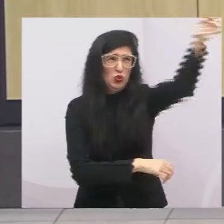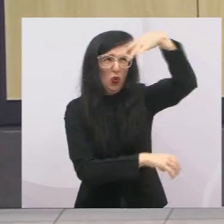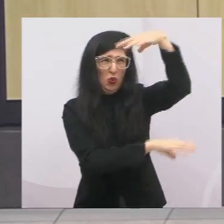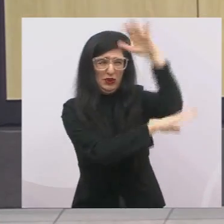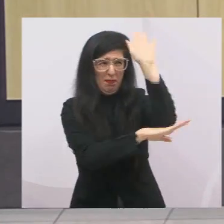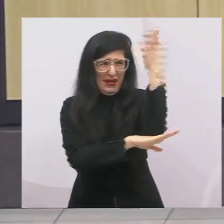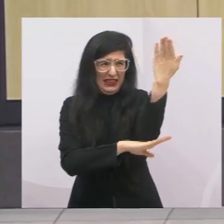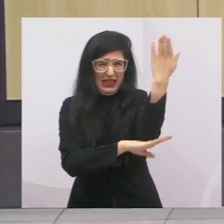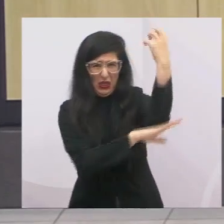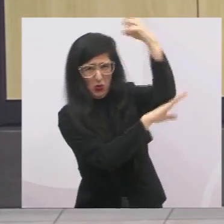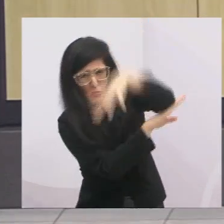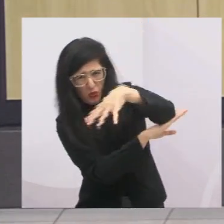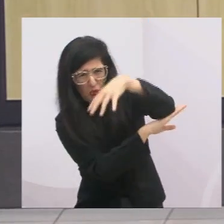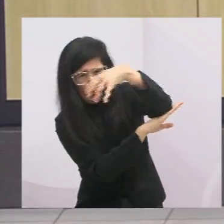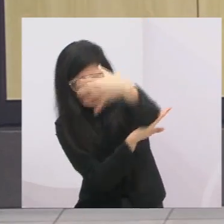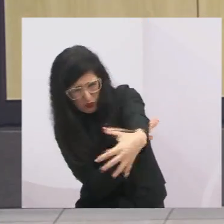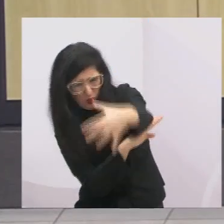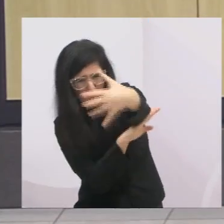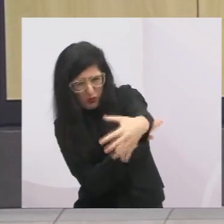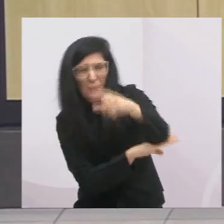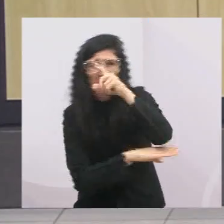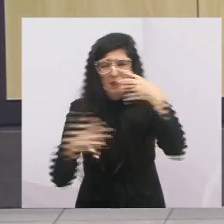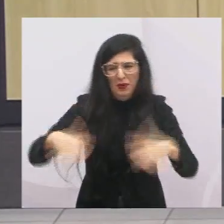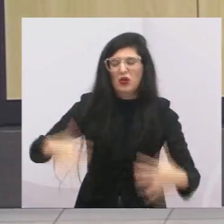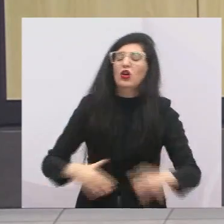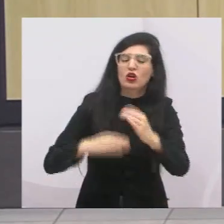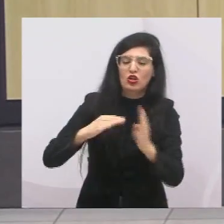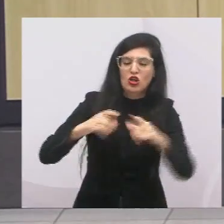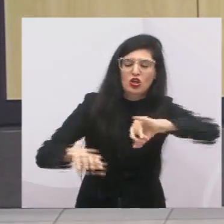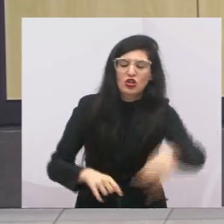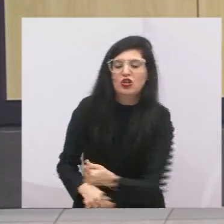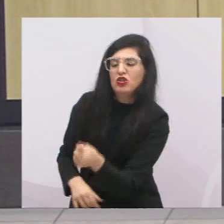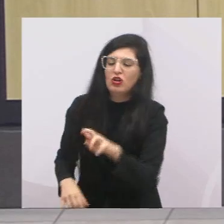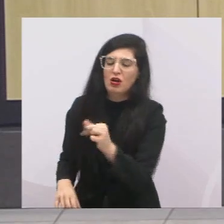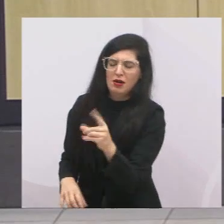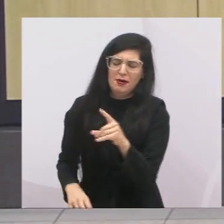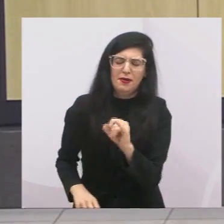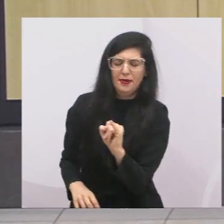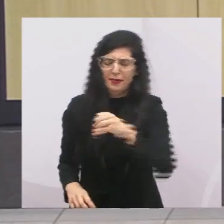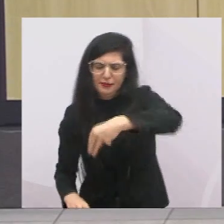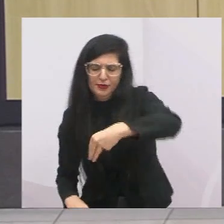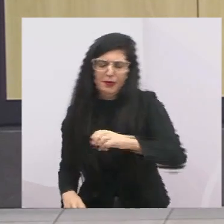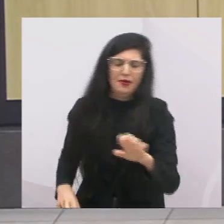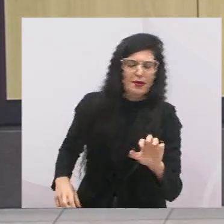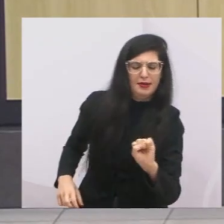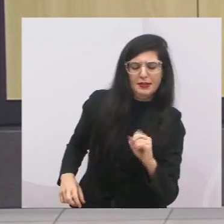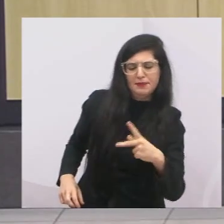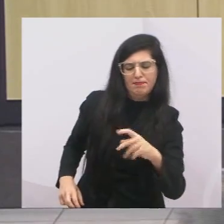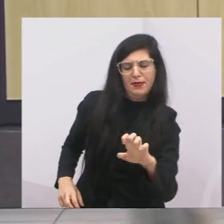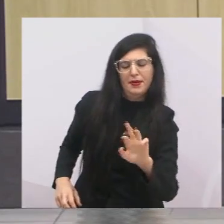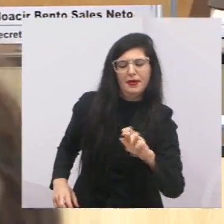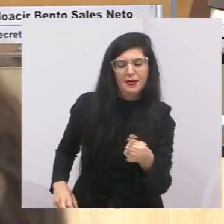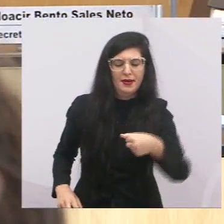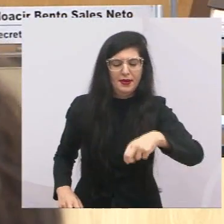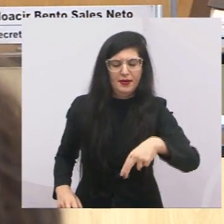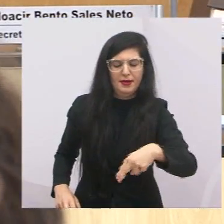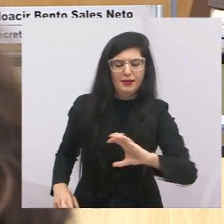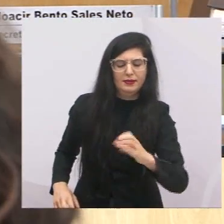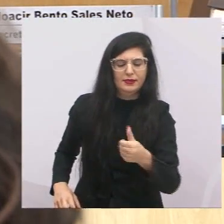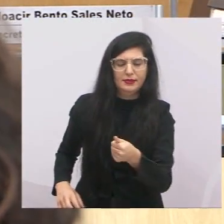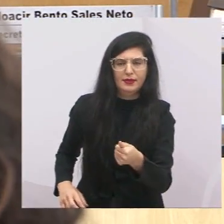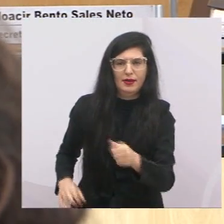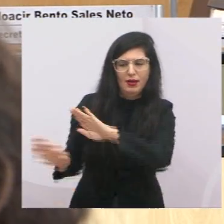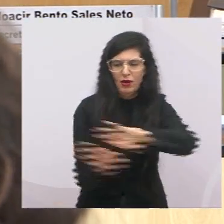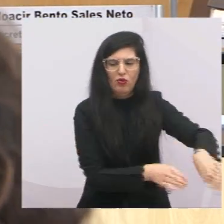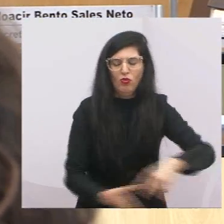ao número 22, no Jardim Nova Esperança, em Jacareí. Autoria, vereador Valmir Parque, do Meia Lua. Requerimento 429.